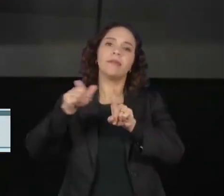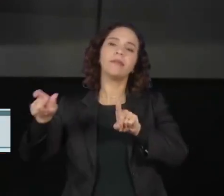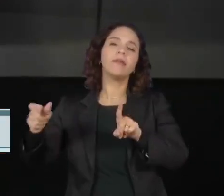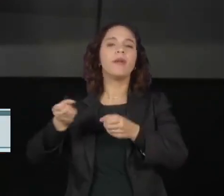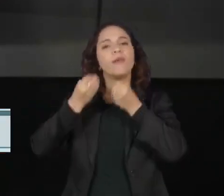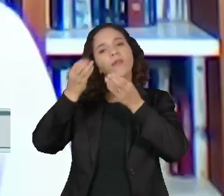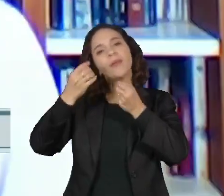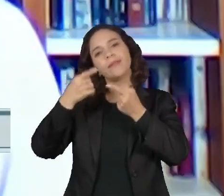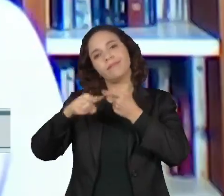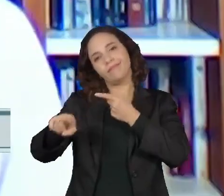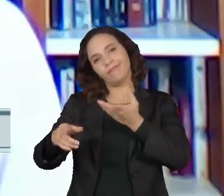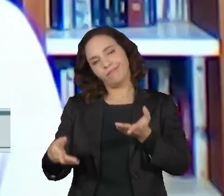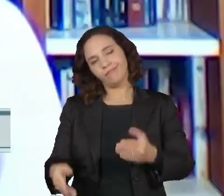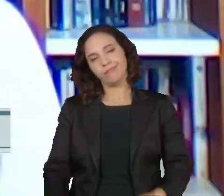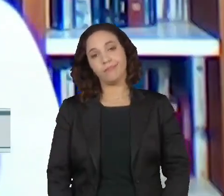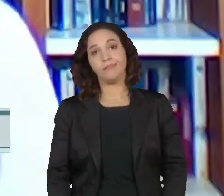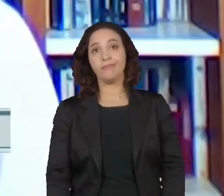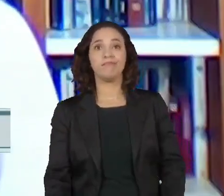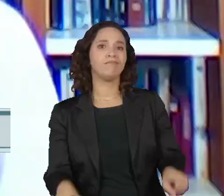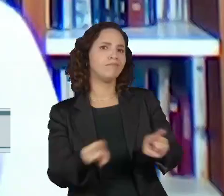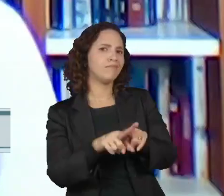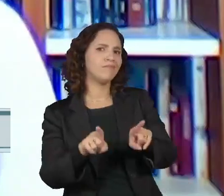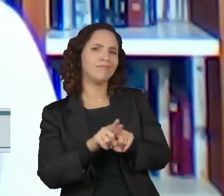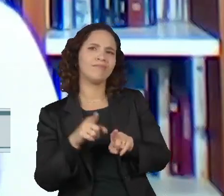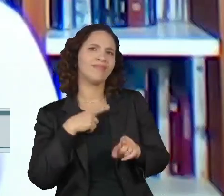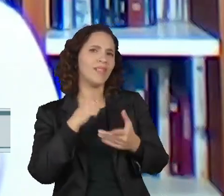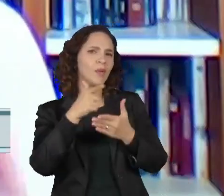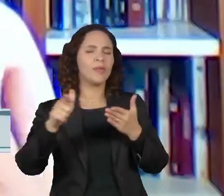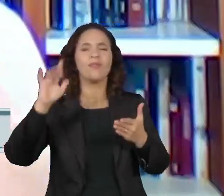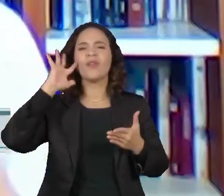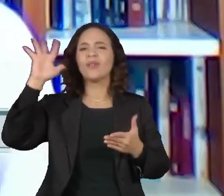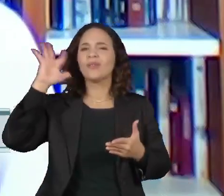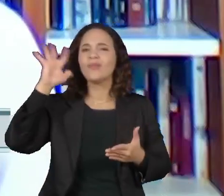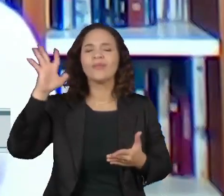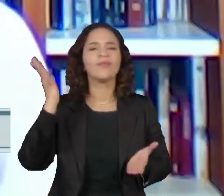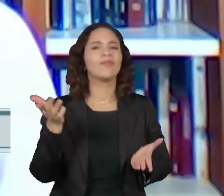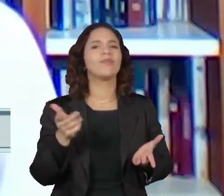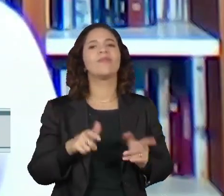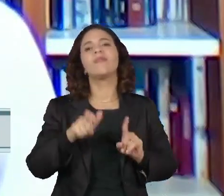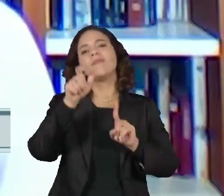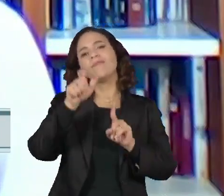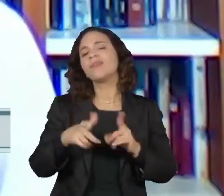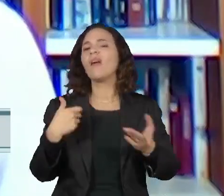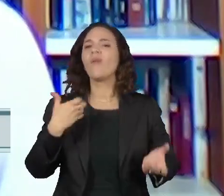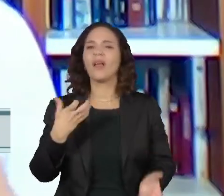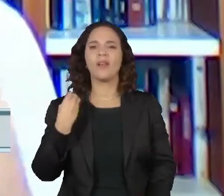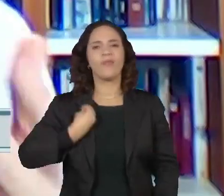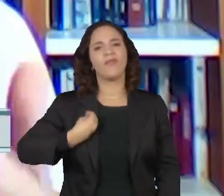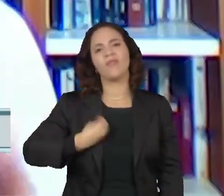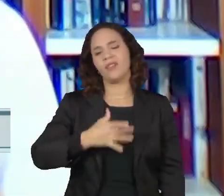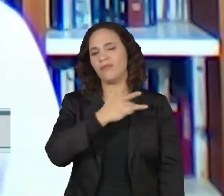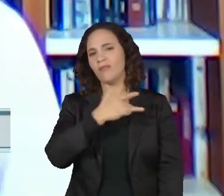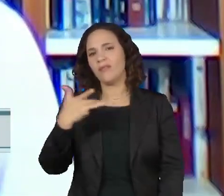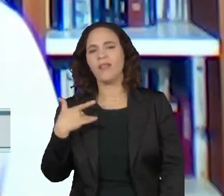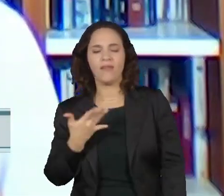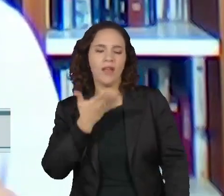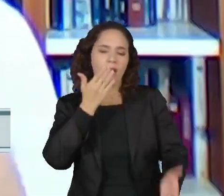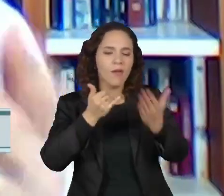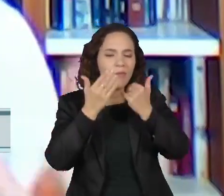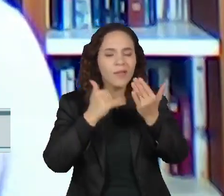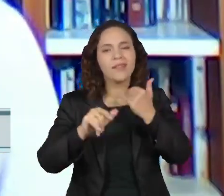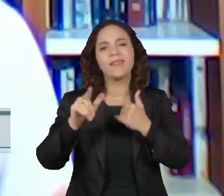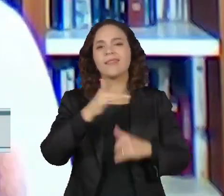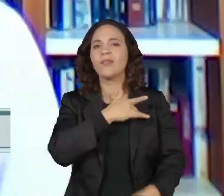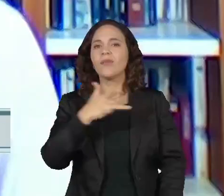movimento antivacina. E a gente tem os motivos filosóficos da pessoa que quer ter uma vida saudável, uma alimentação saudável, que o